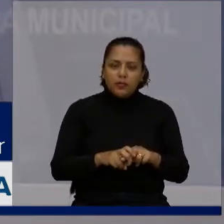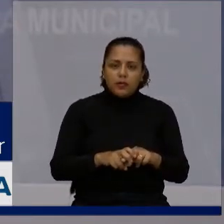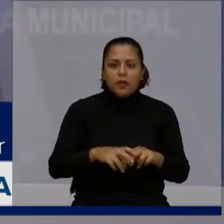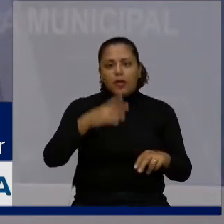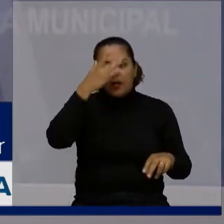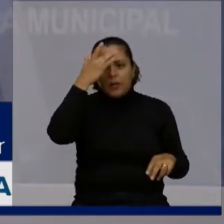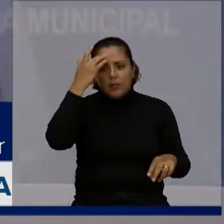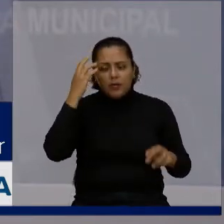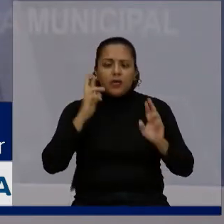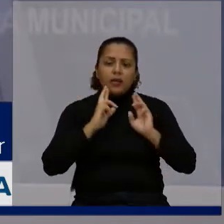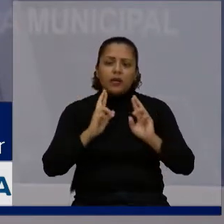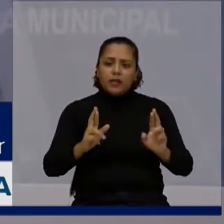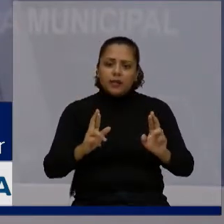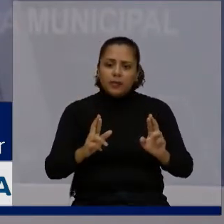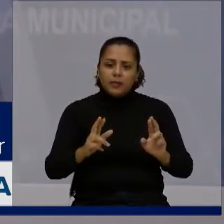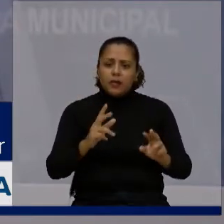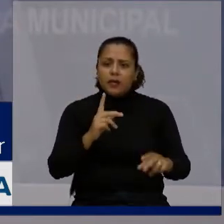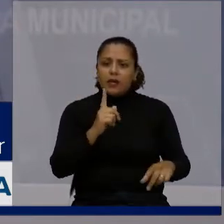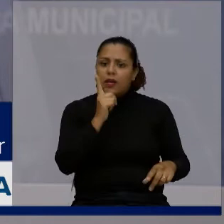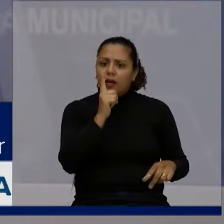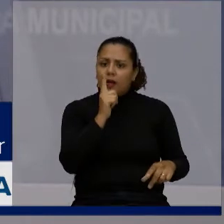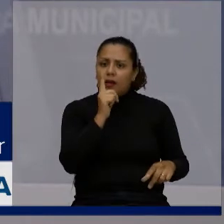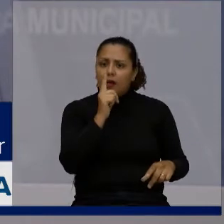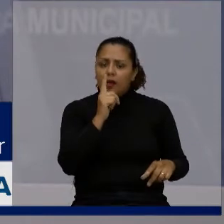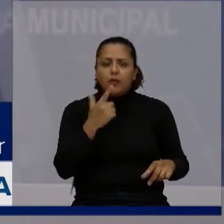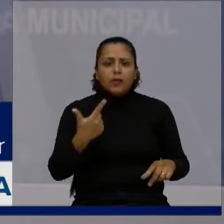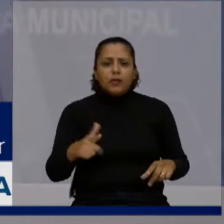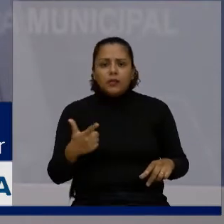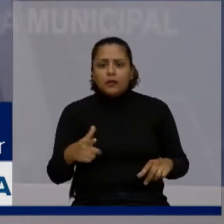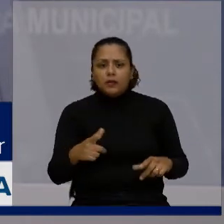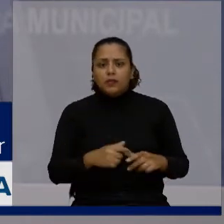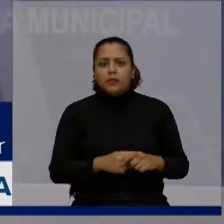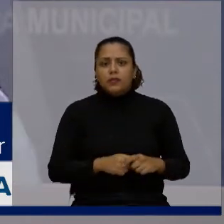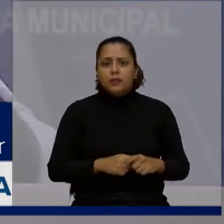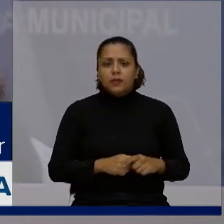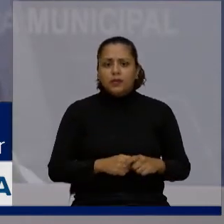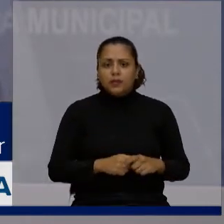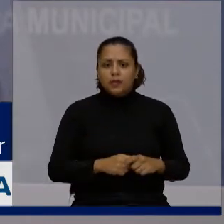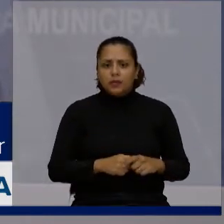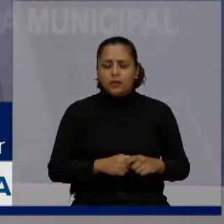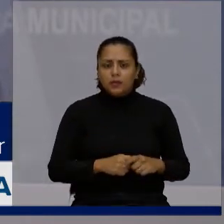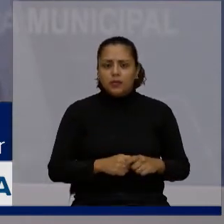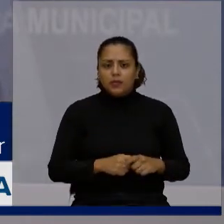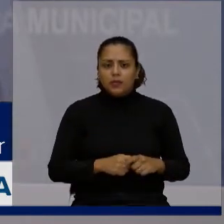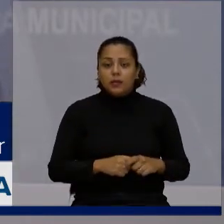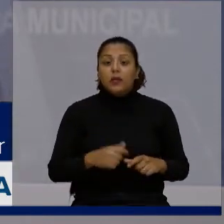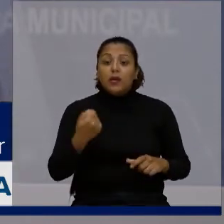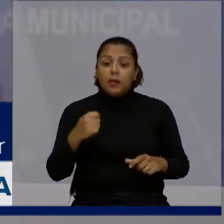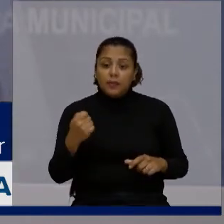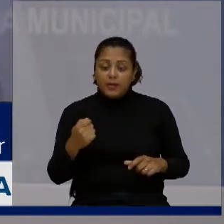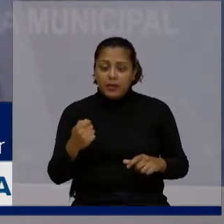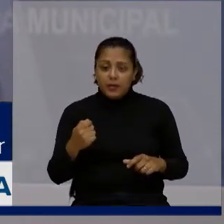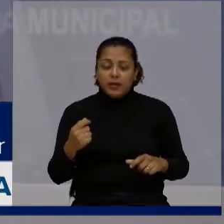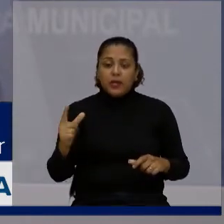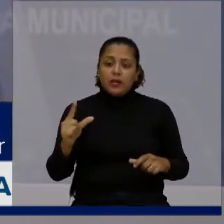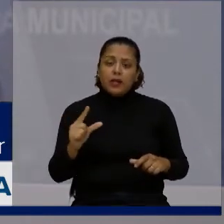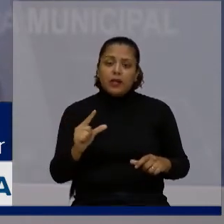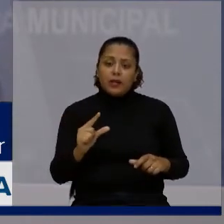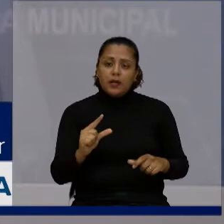caixa. Reduz a pressão, para que o vazamento, para que a perda seja